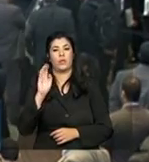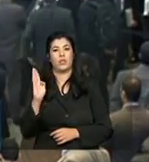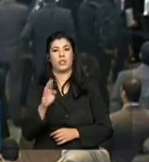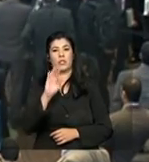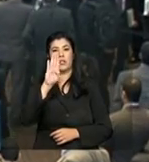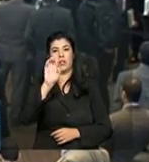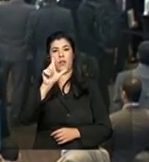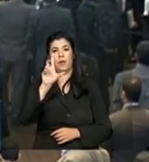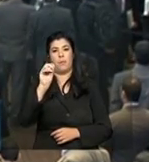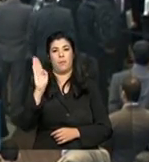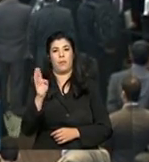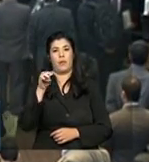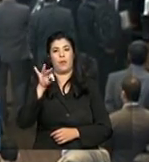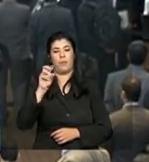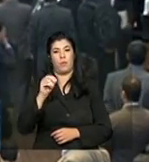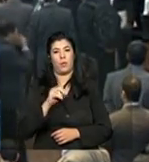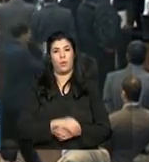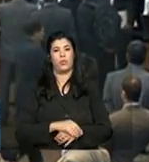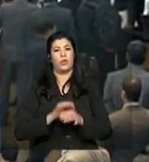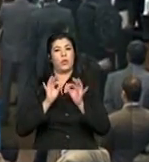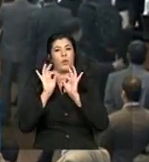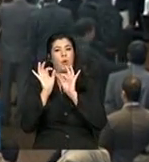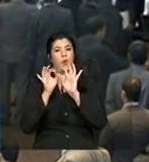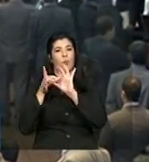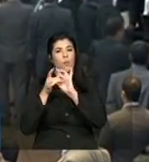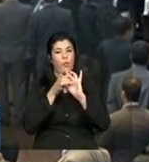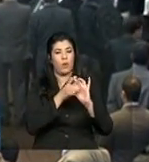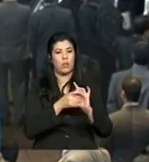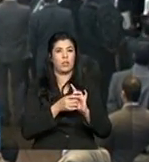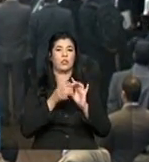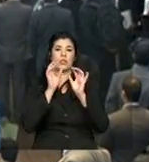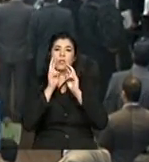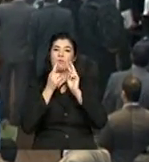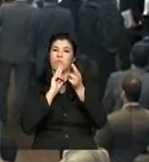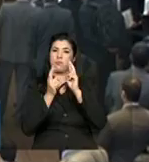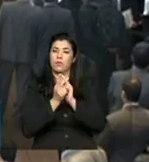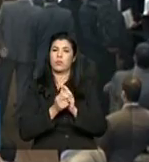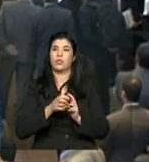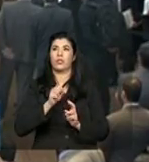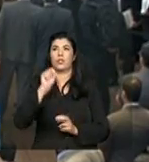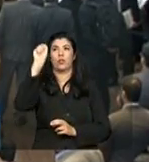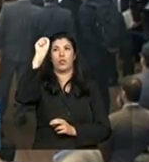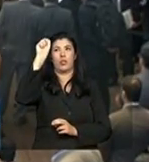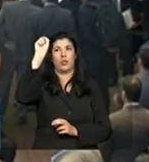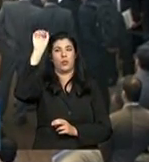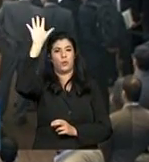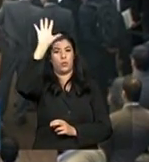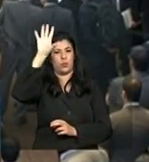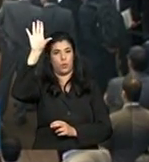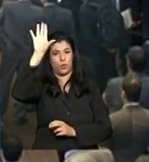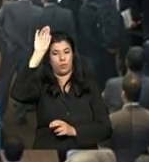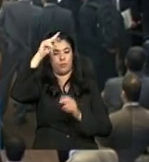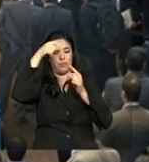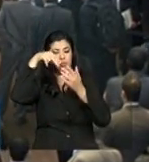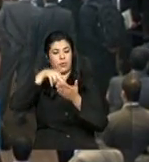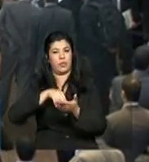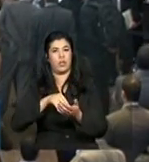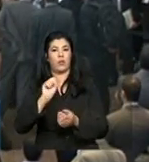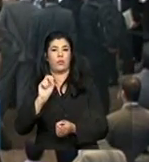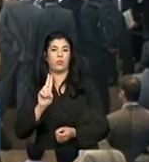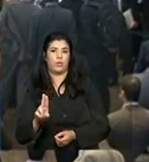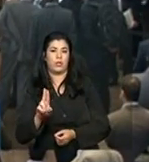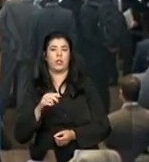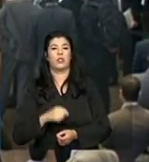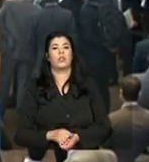região sudeste do país. São instalações que devem entrar em operação no prazo de 44 a